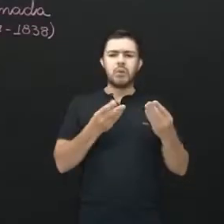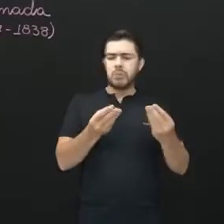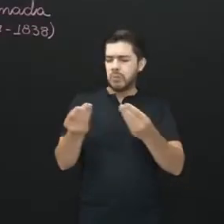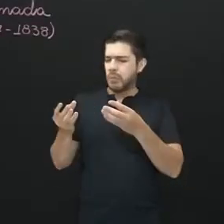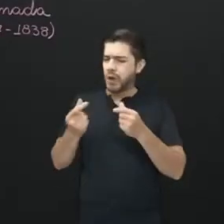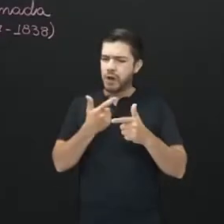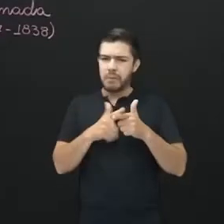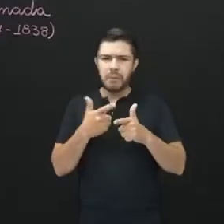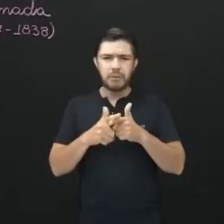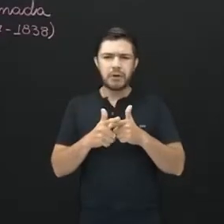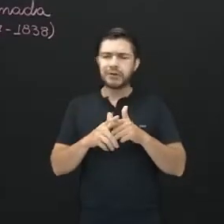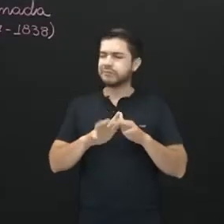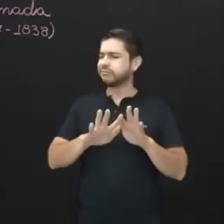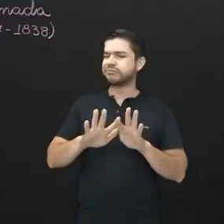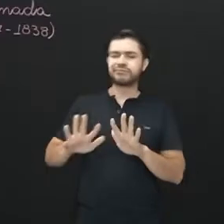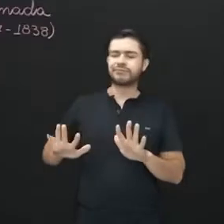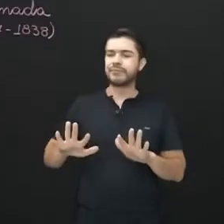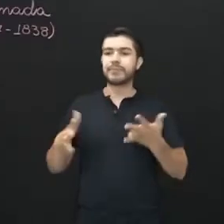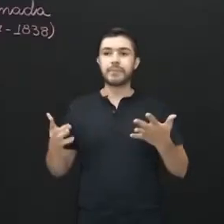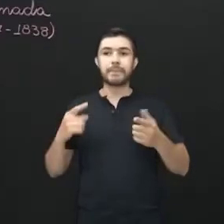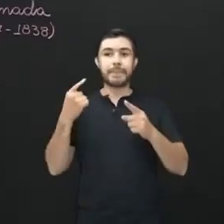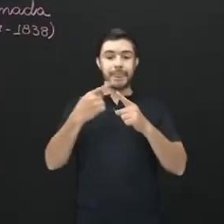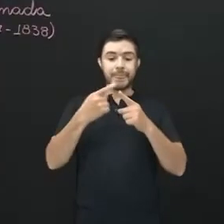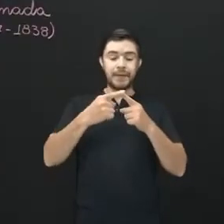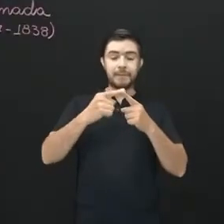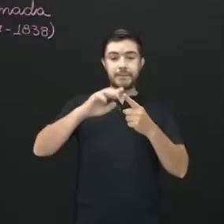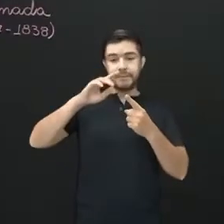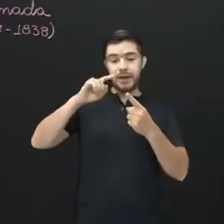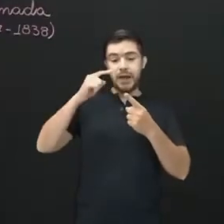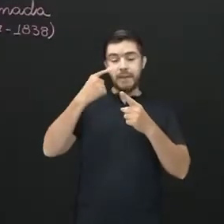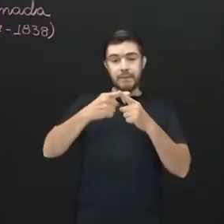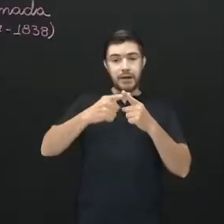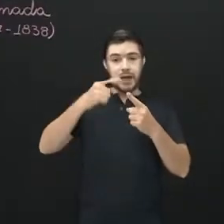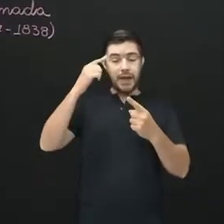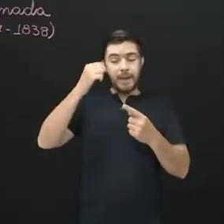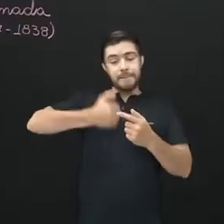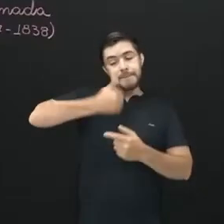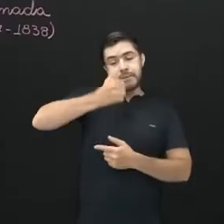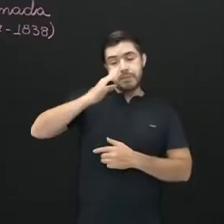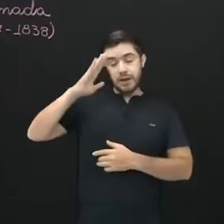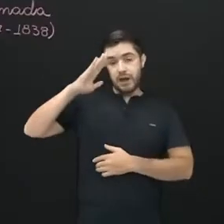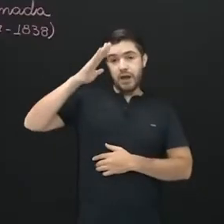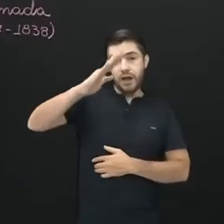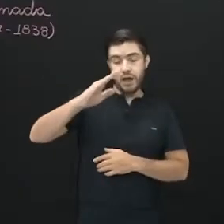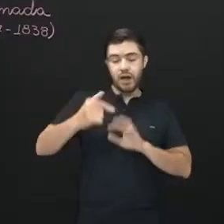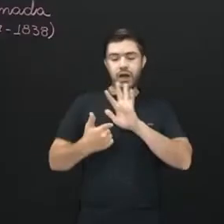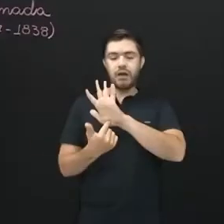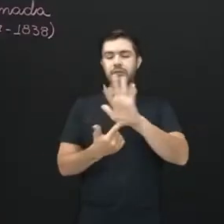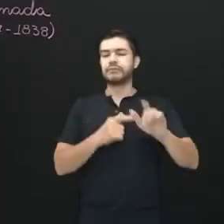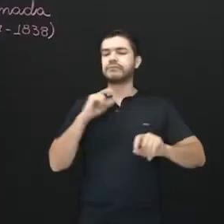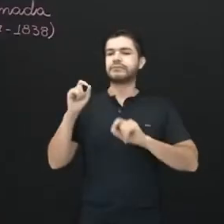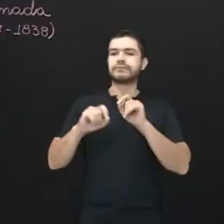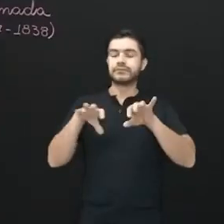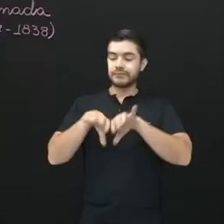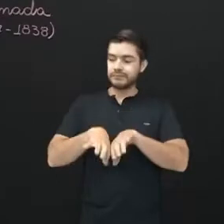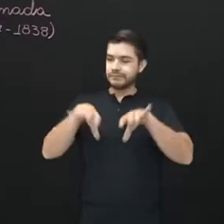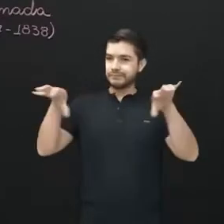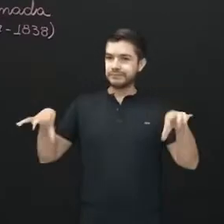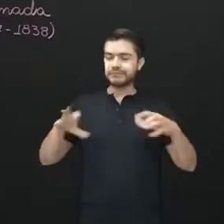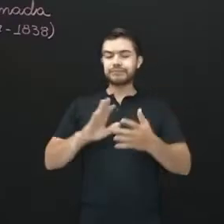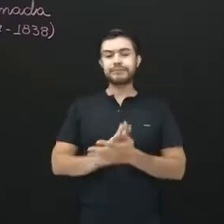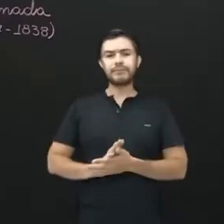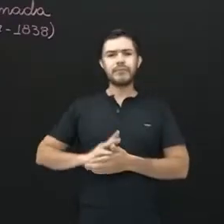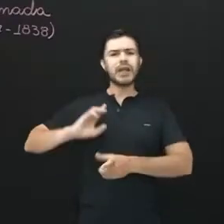Certo? Então essa é a primeira coisa que eu gostaria de destacar, as resistências ao processo de separação. Depois